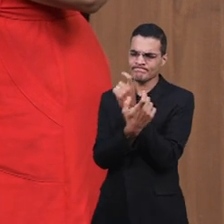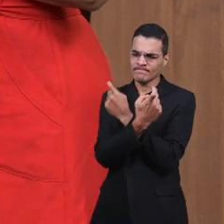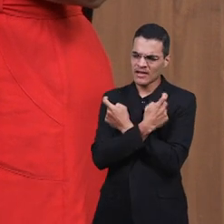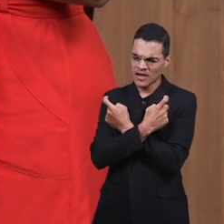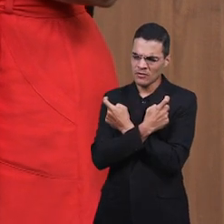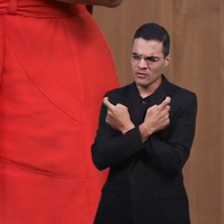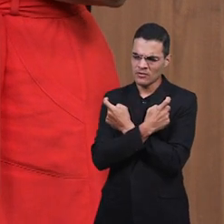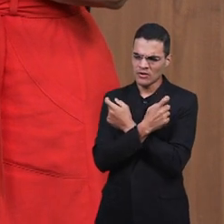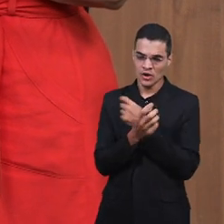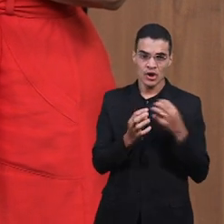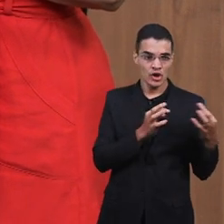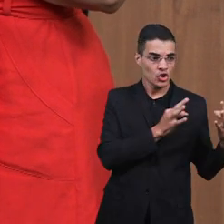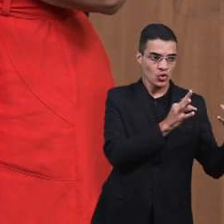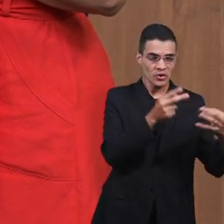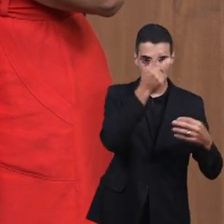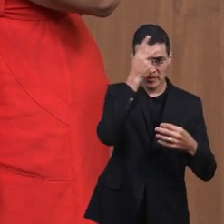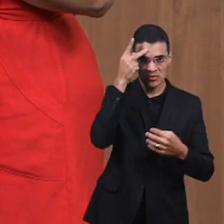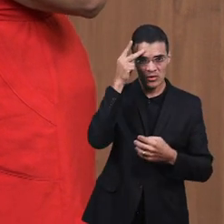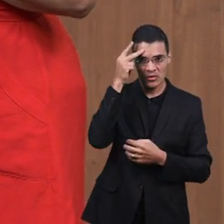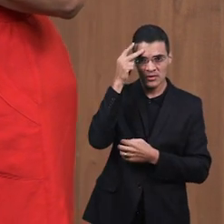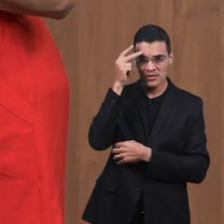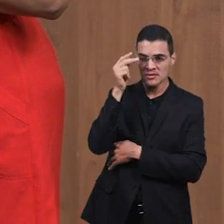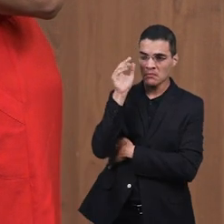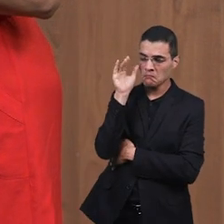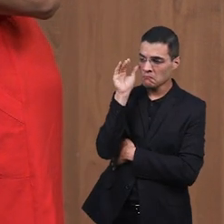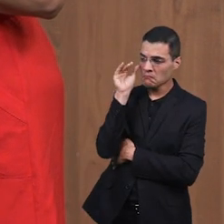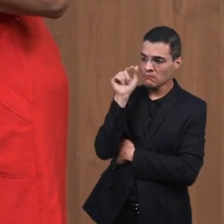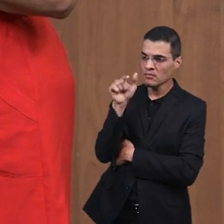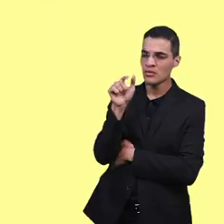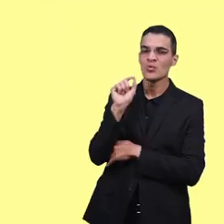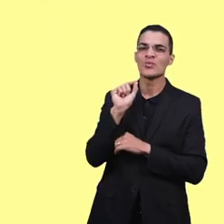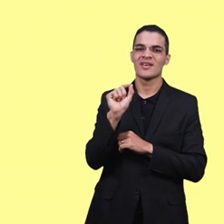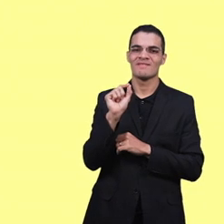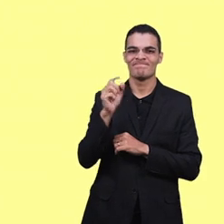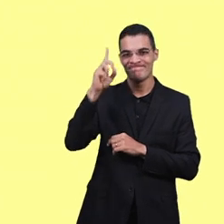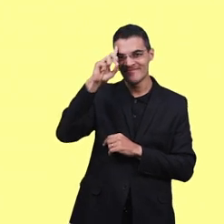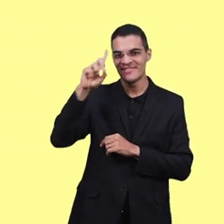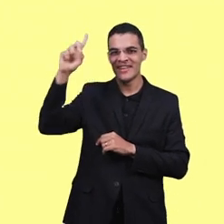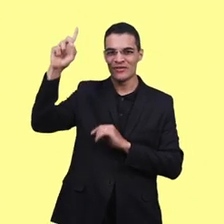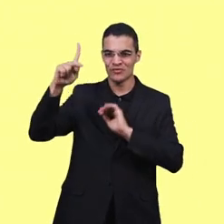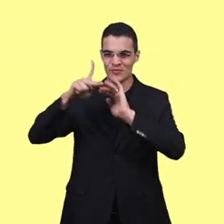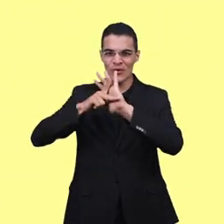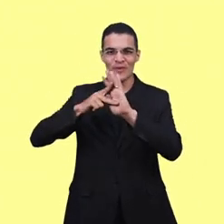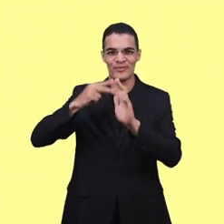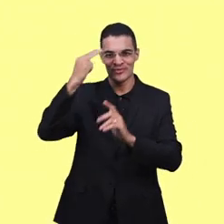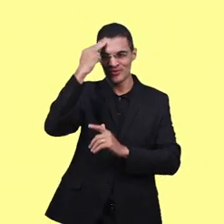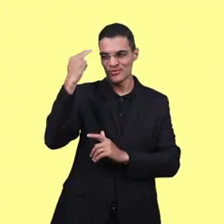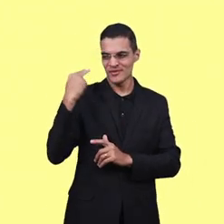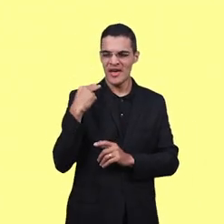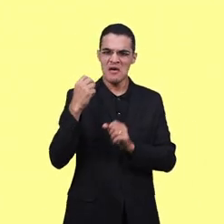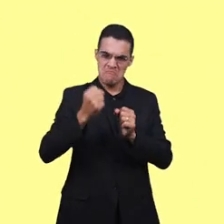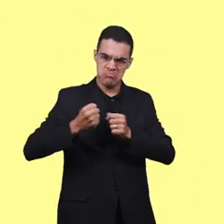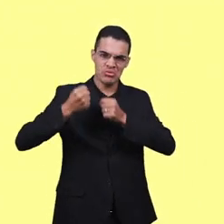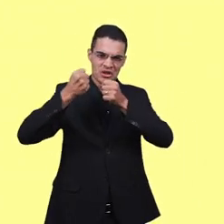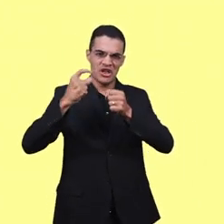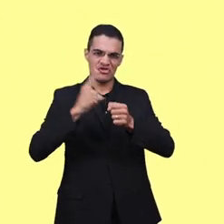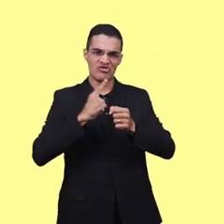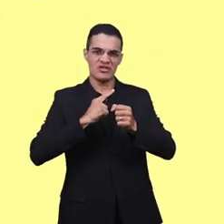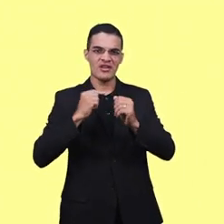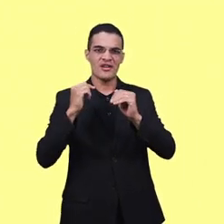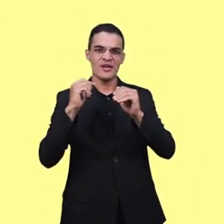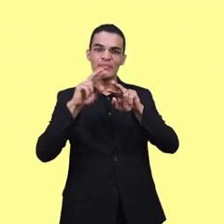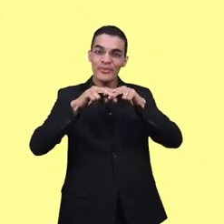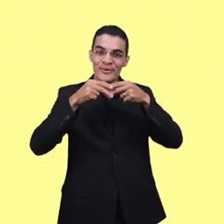Faraó e todos ali viram que o Deus de José era poderoso e o nome